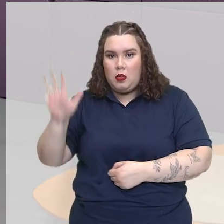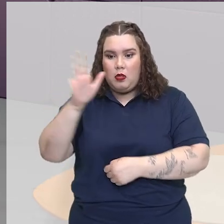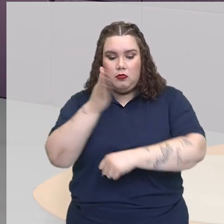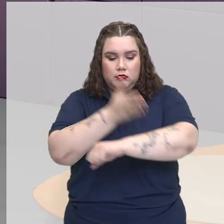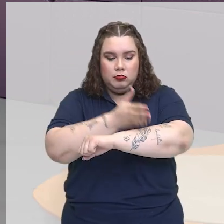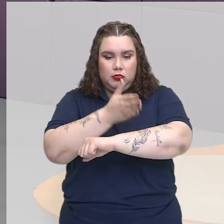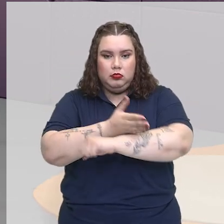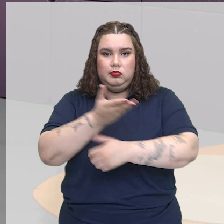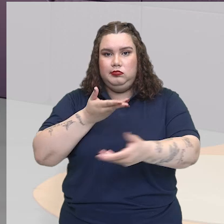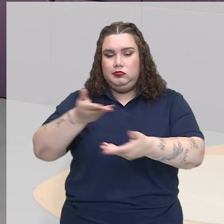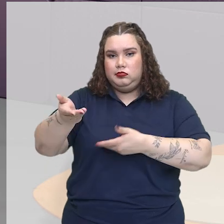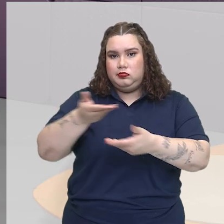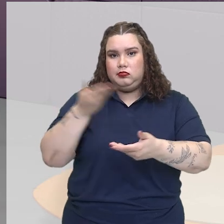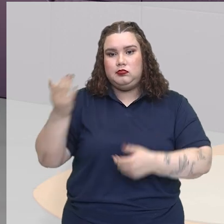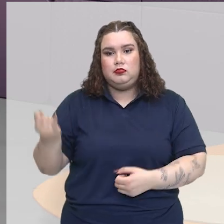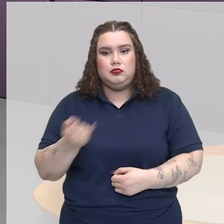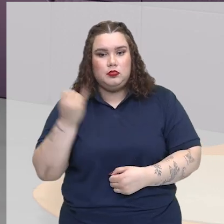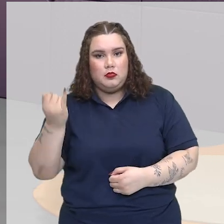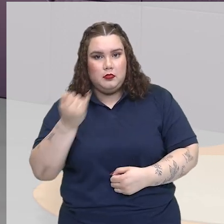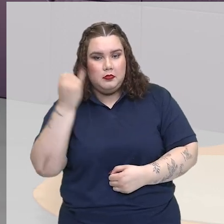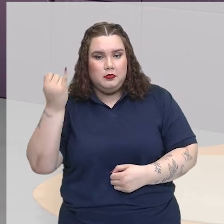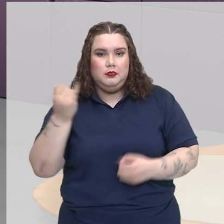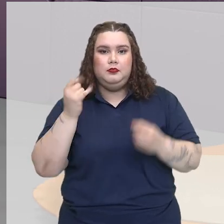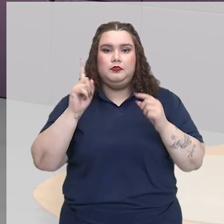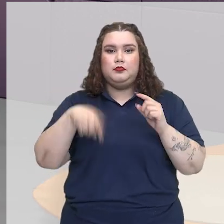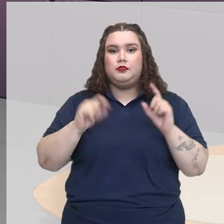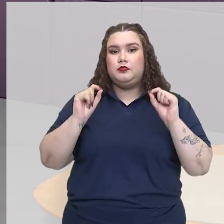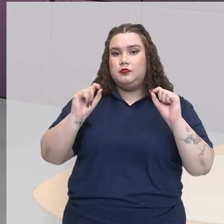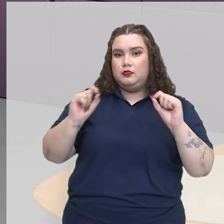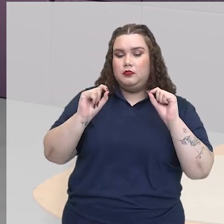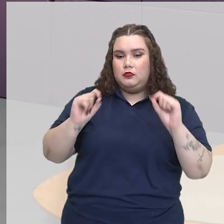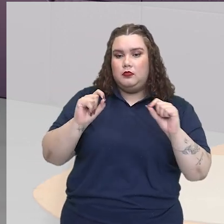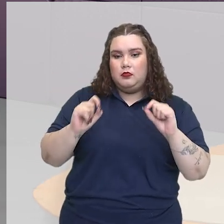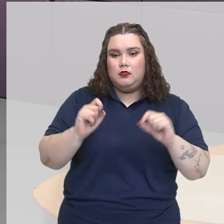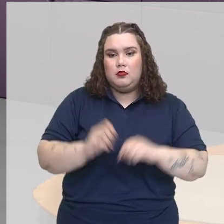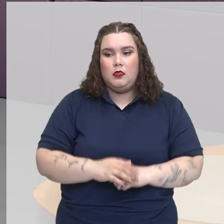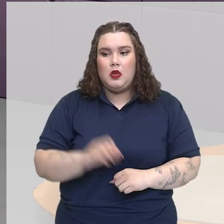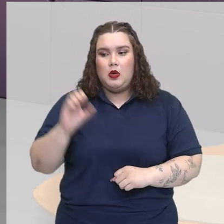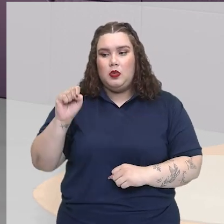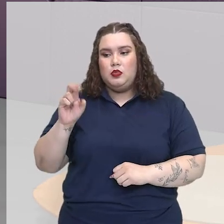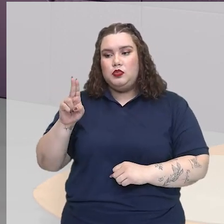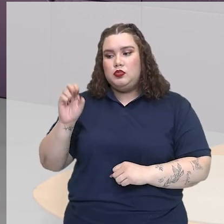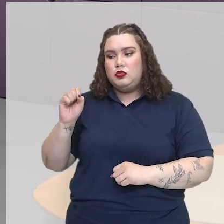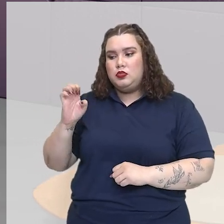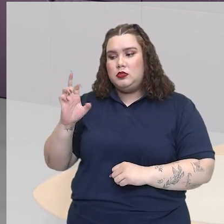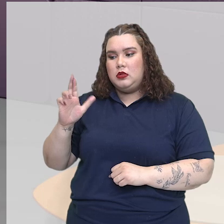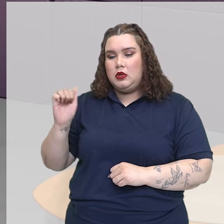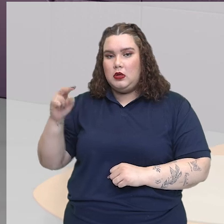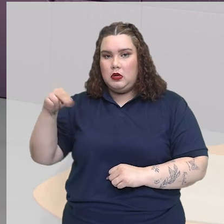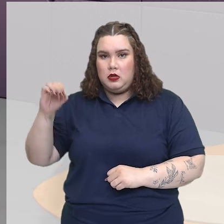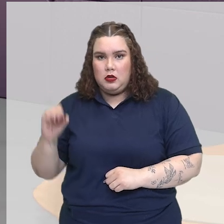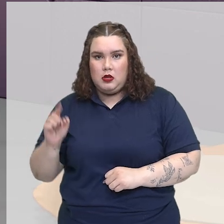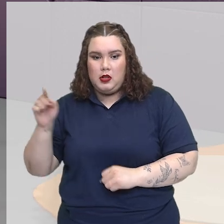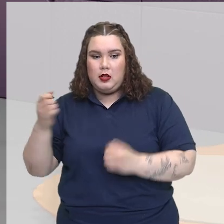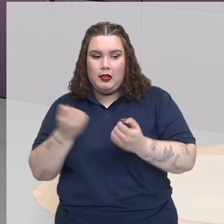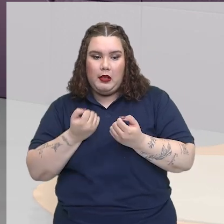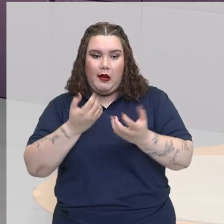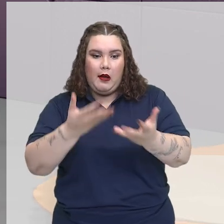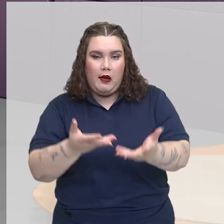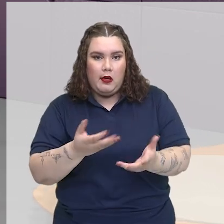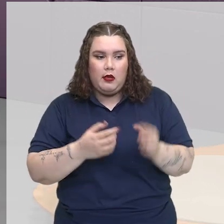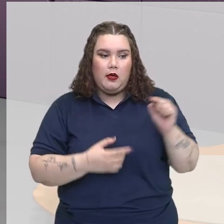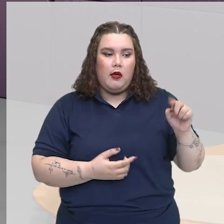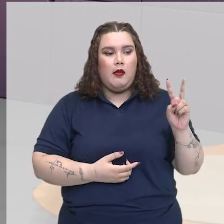uma relação muito importante, que é a relação entre suzeranos, né, aquele que doa, e